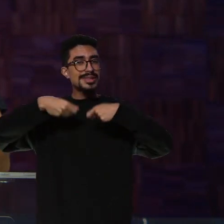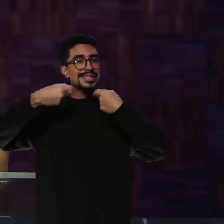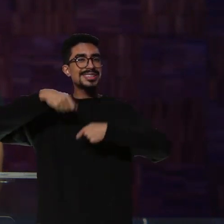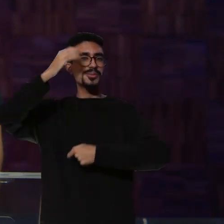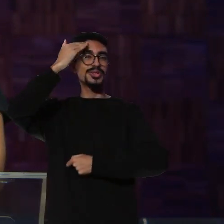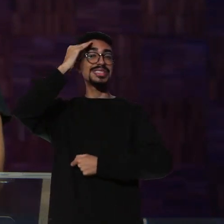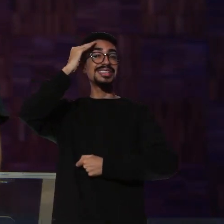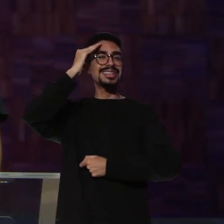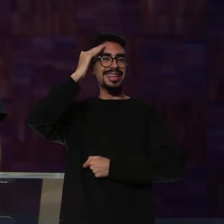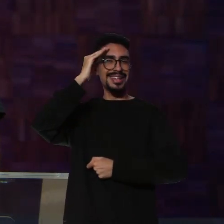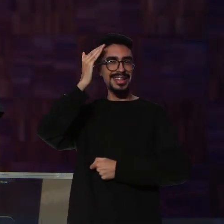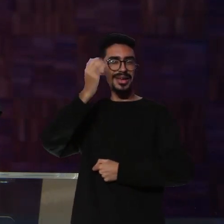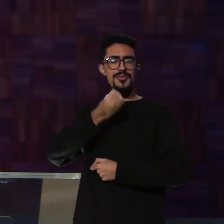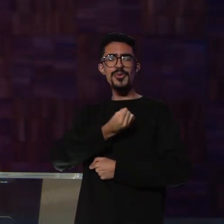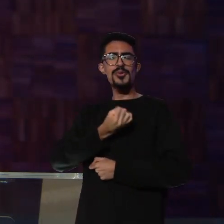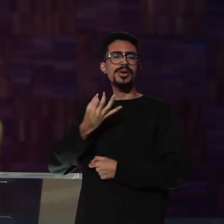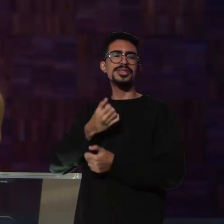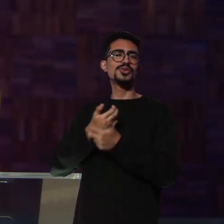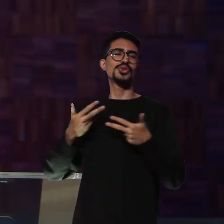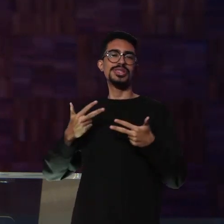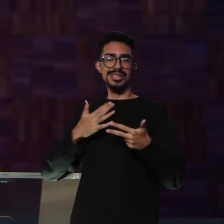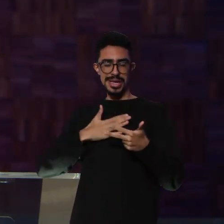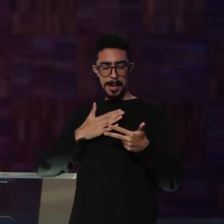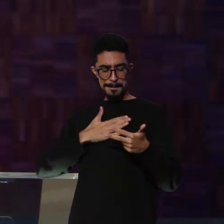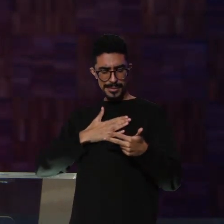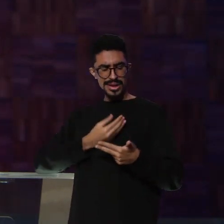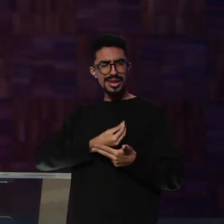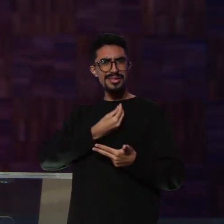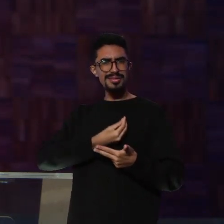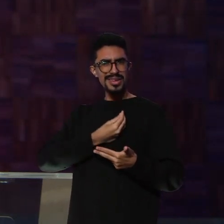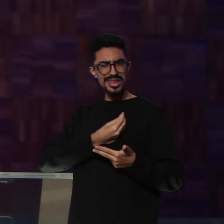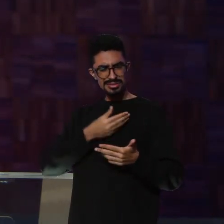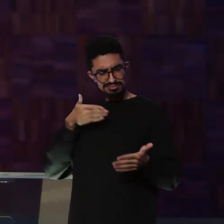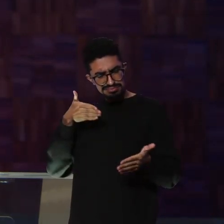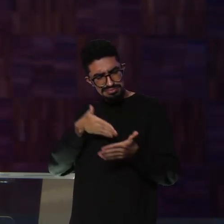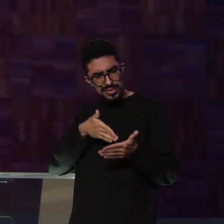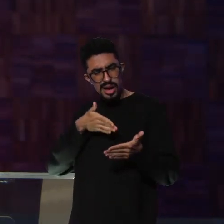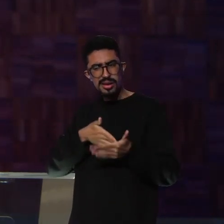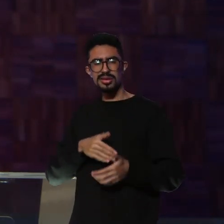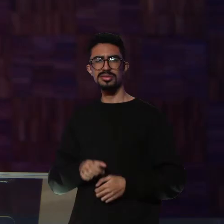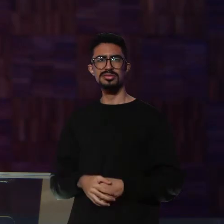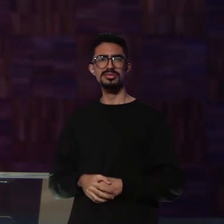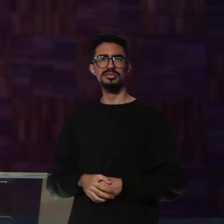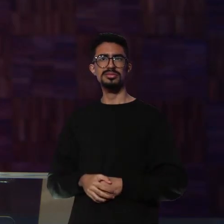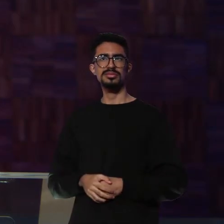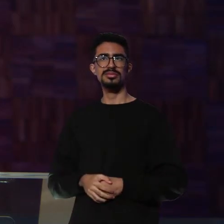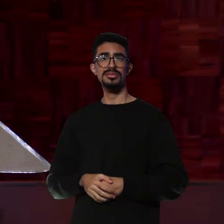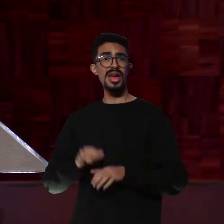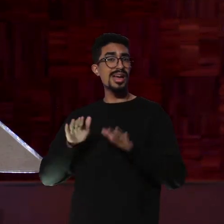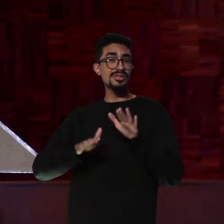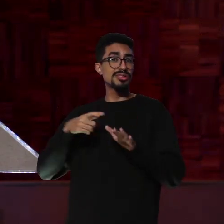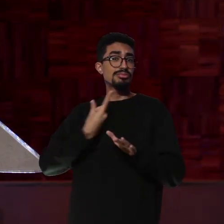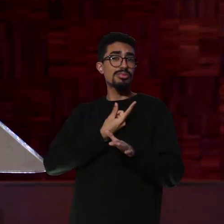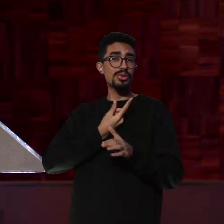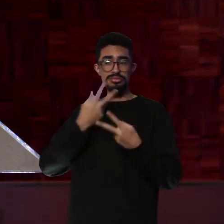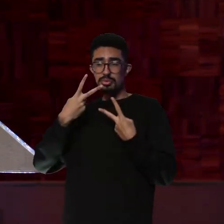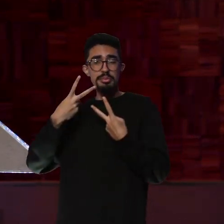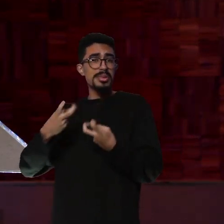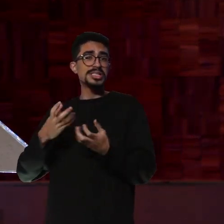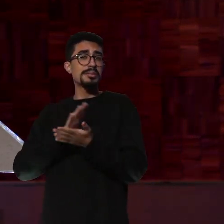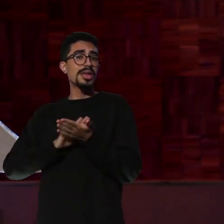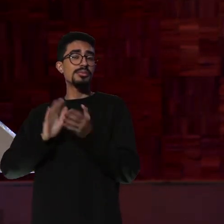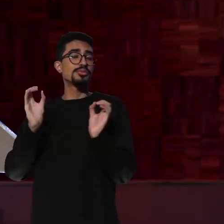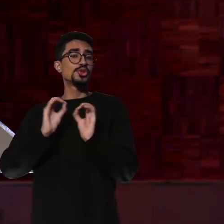não sabemos. Quais são as suas prisões? O que tem te aprisionado? O que te trava, te